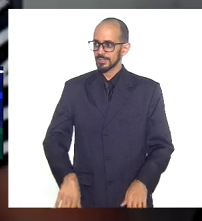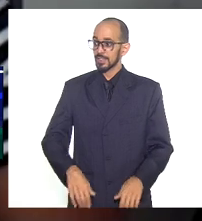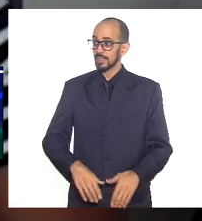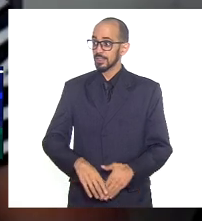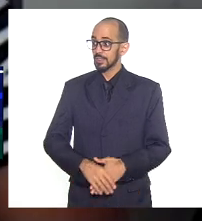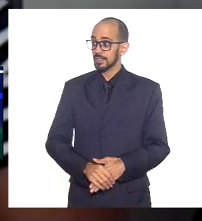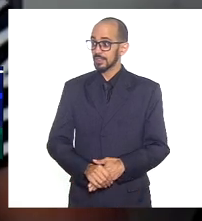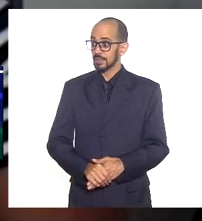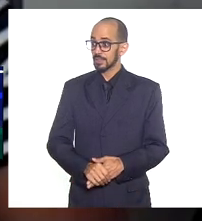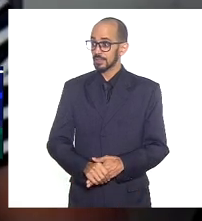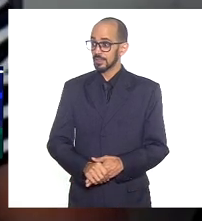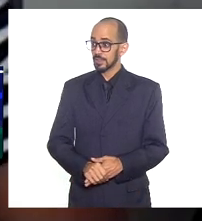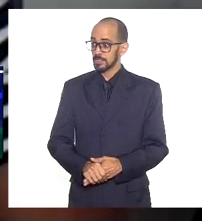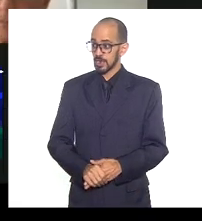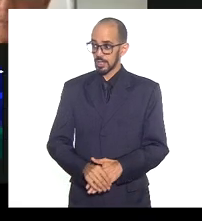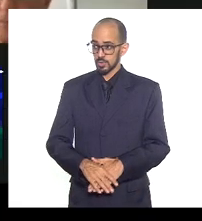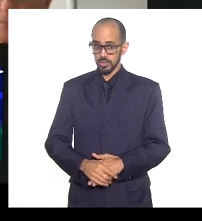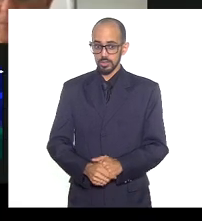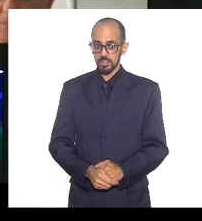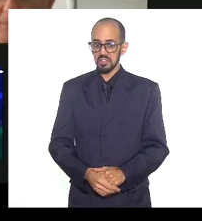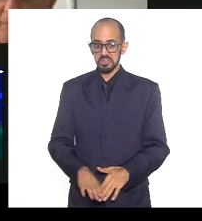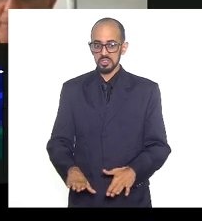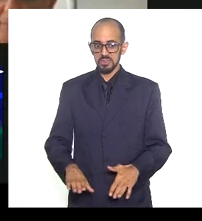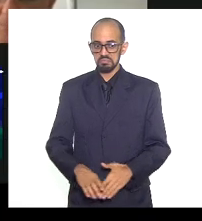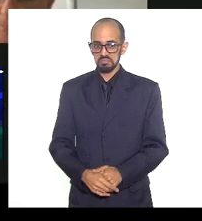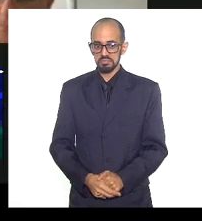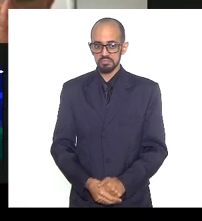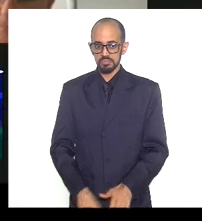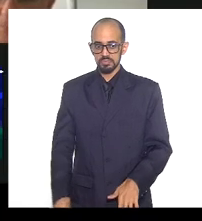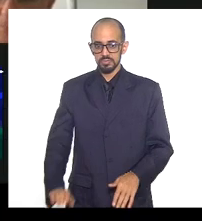deputado Luiz Paulo seu presidente